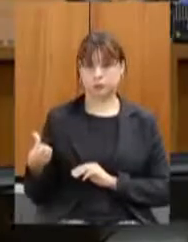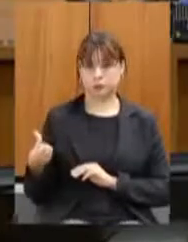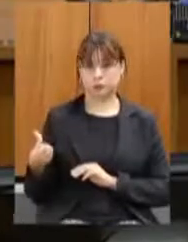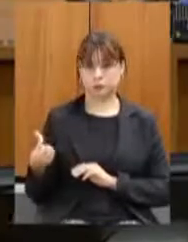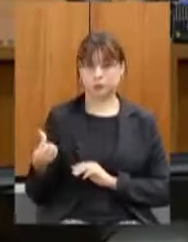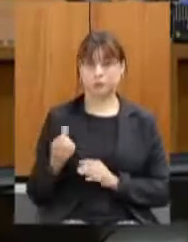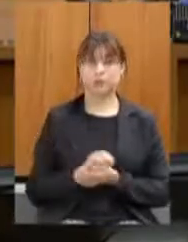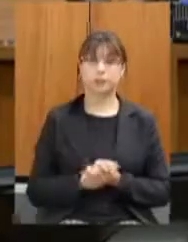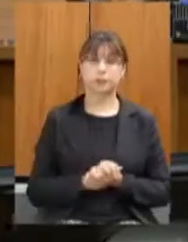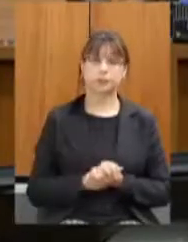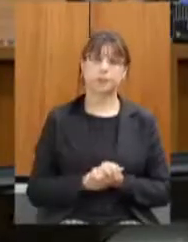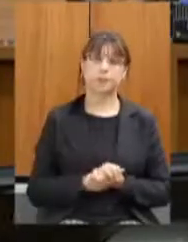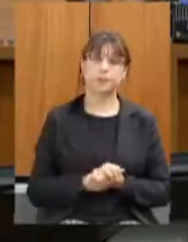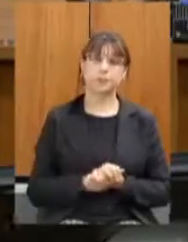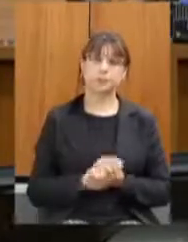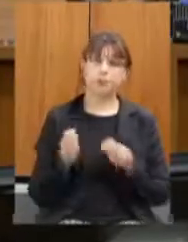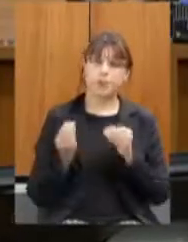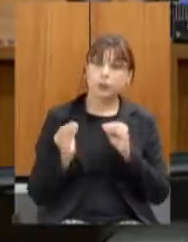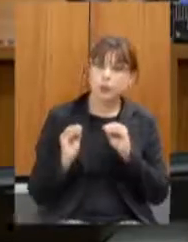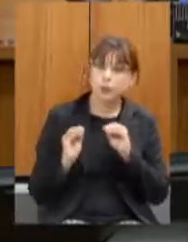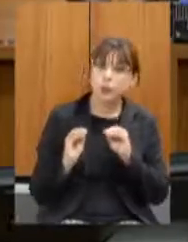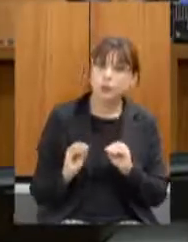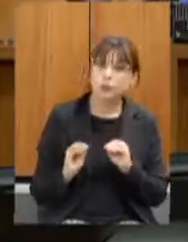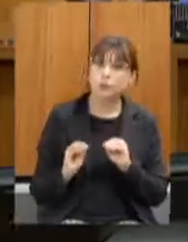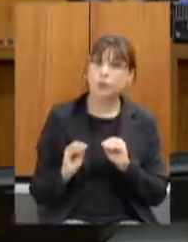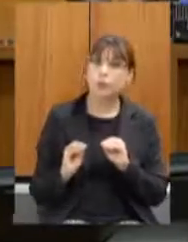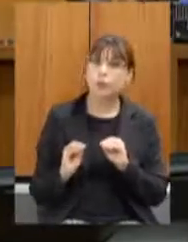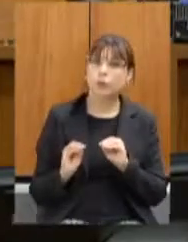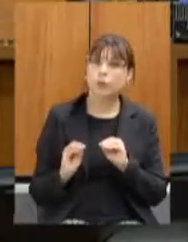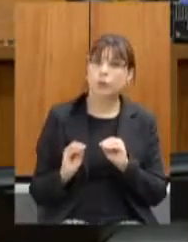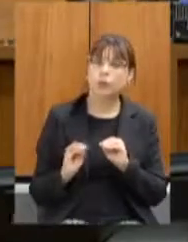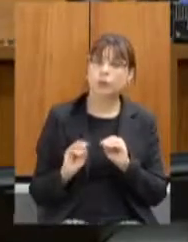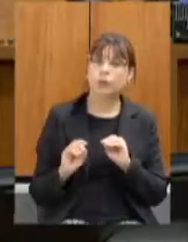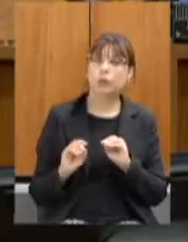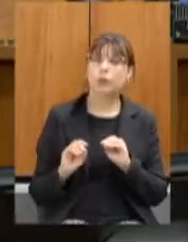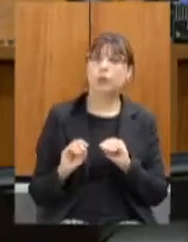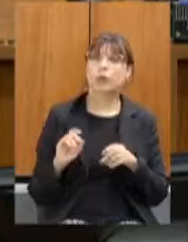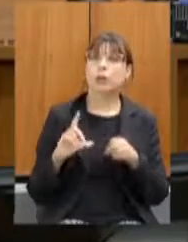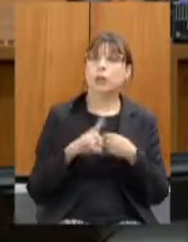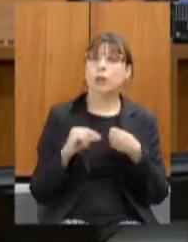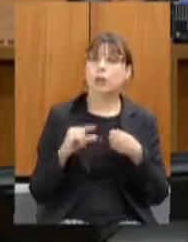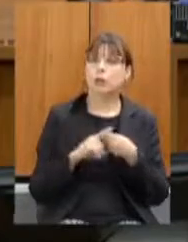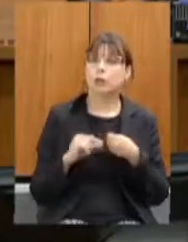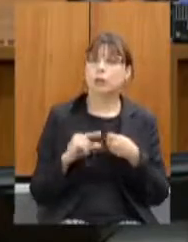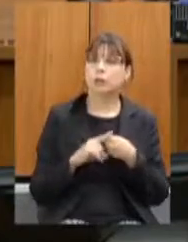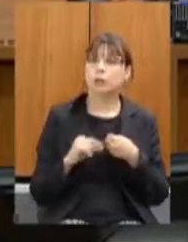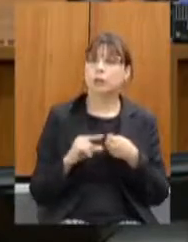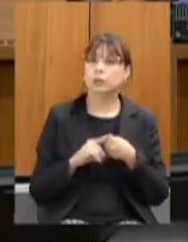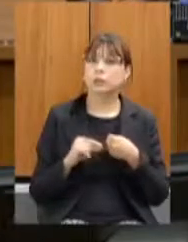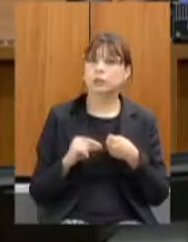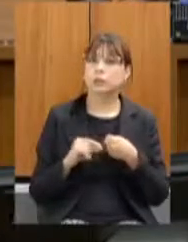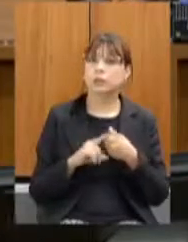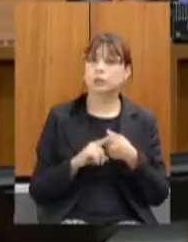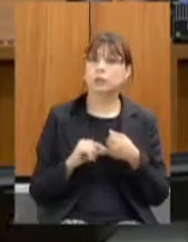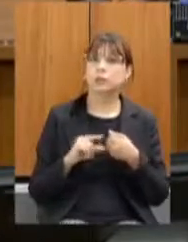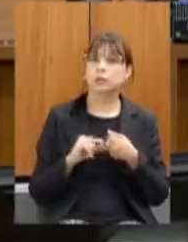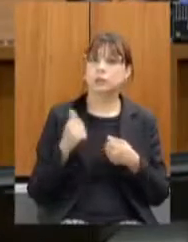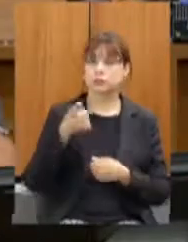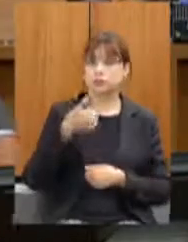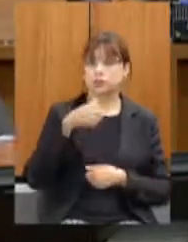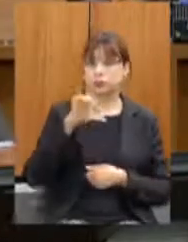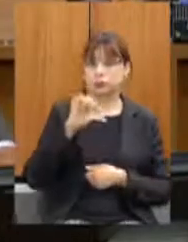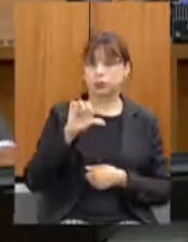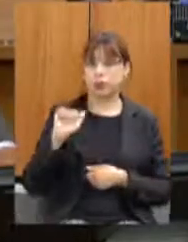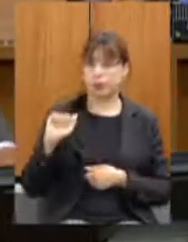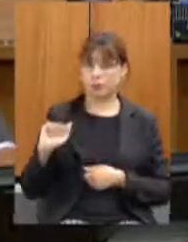que acrescentou ao artigo o artigo 19 à a